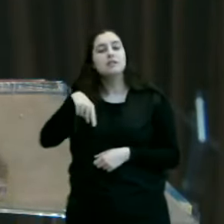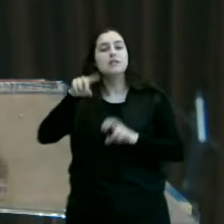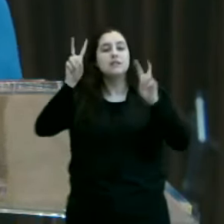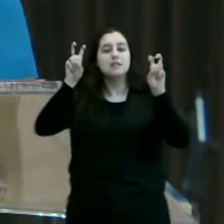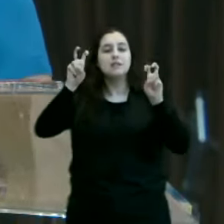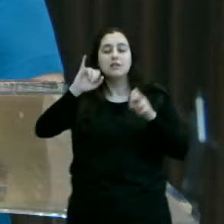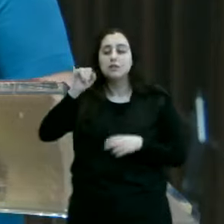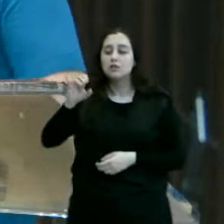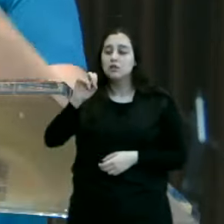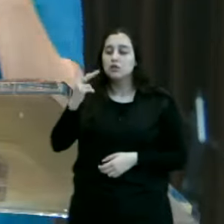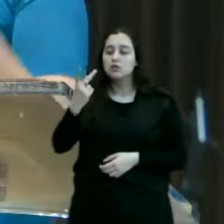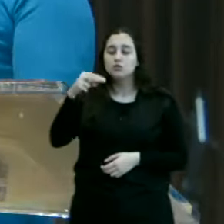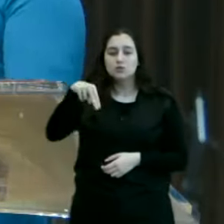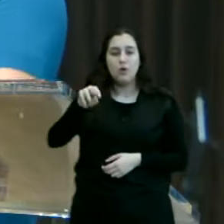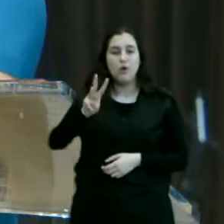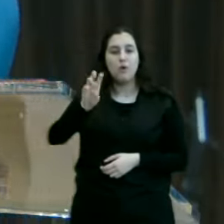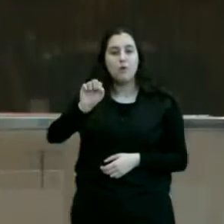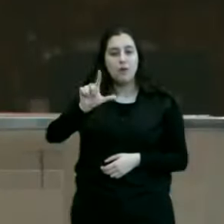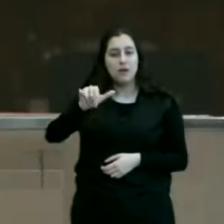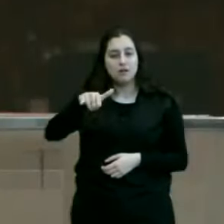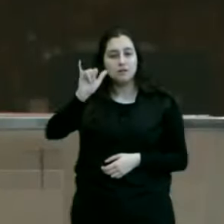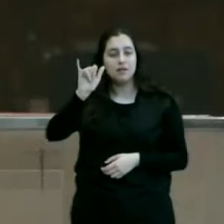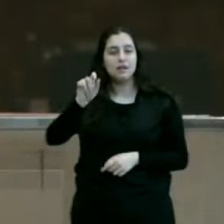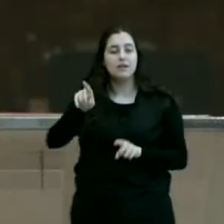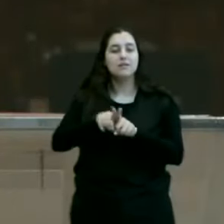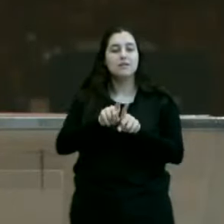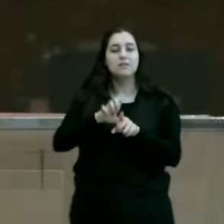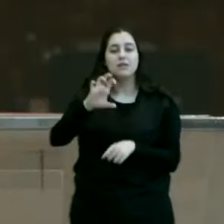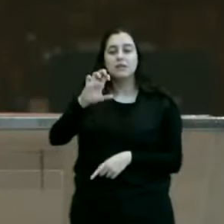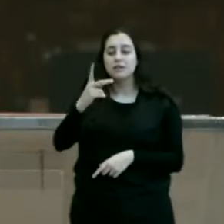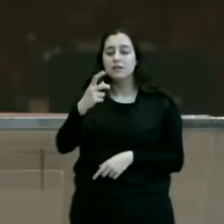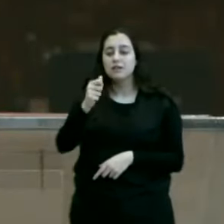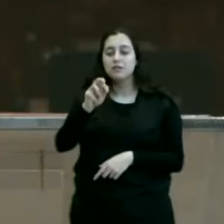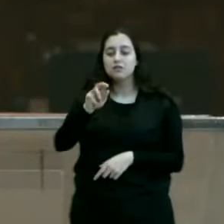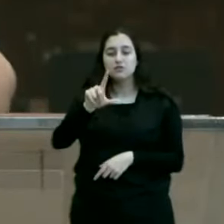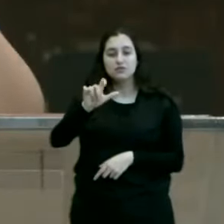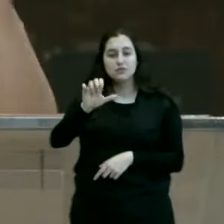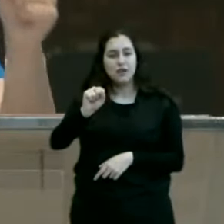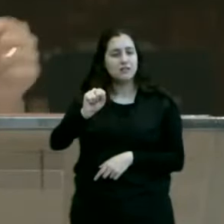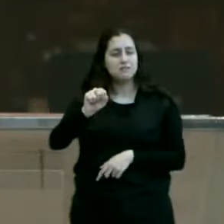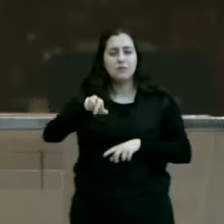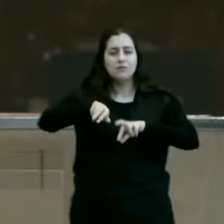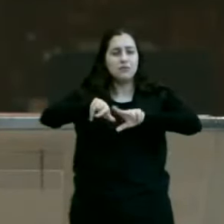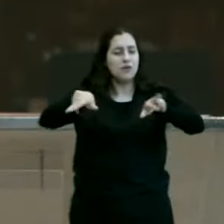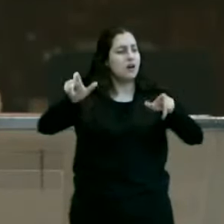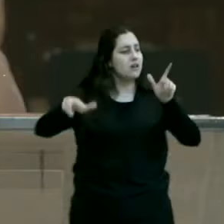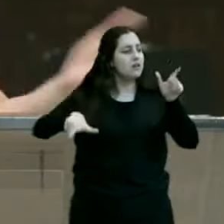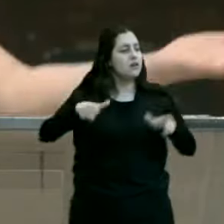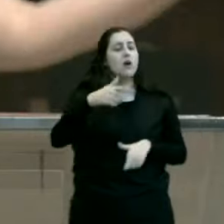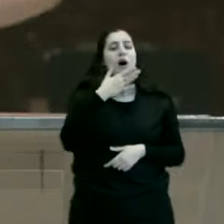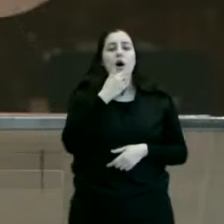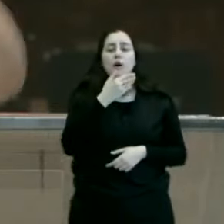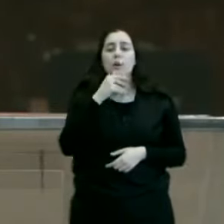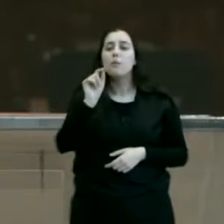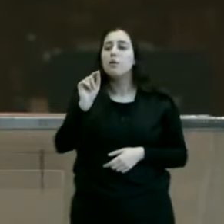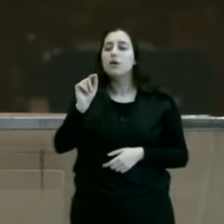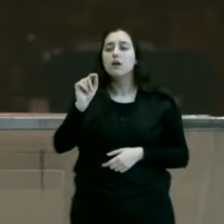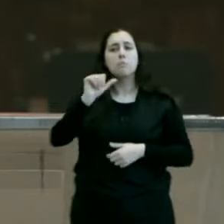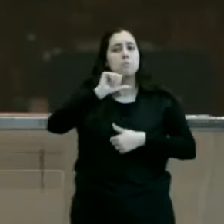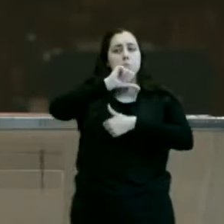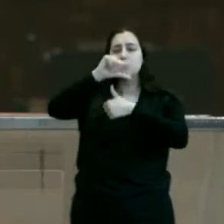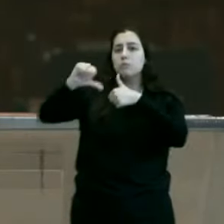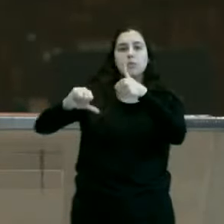Wesley, Charles Finney, Duncan Campbell, aqueles homens que colocaram esses países de